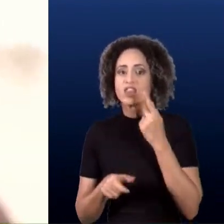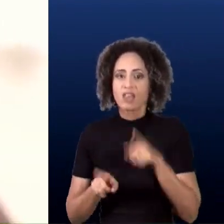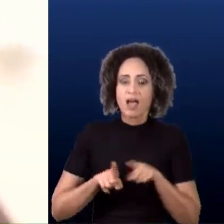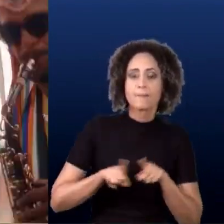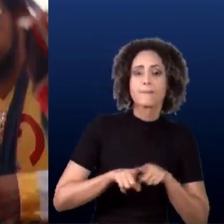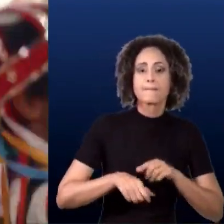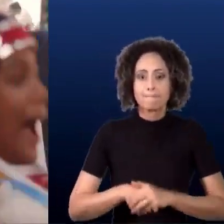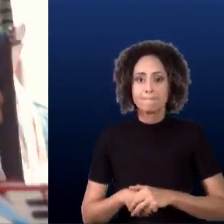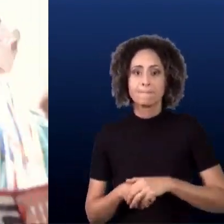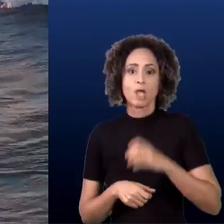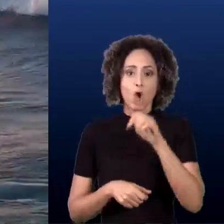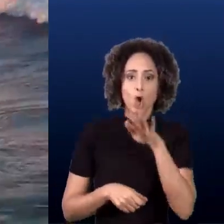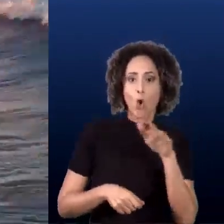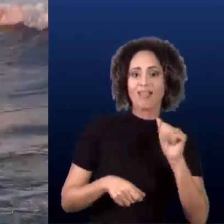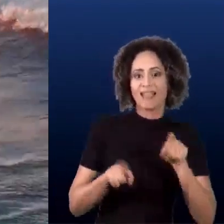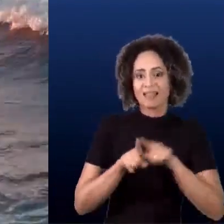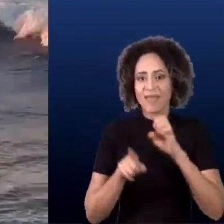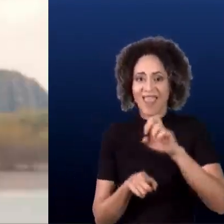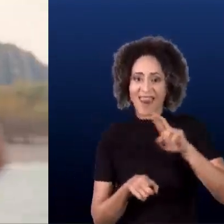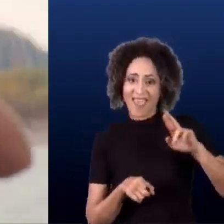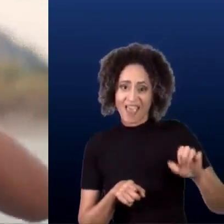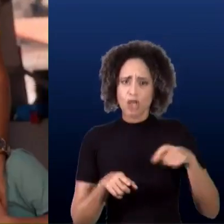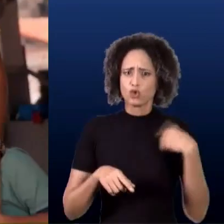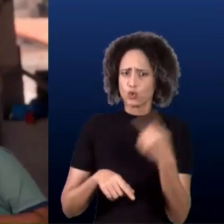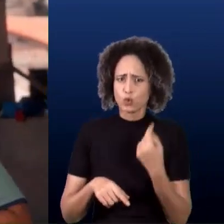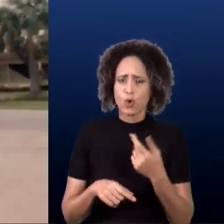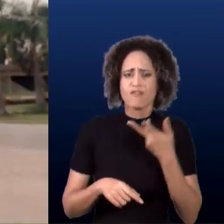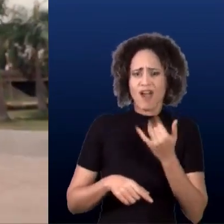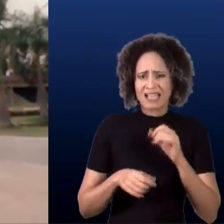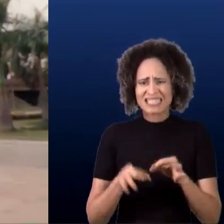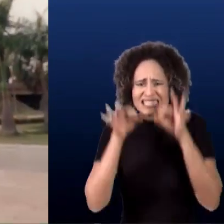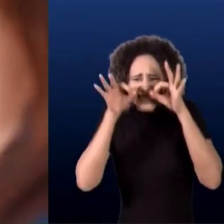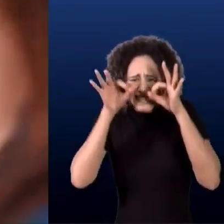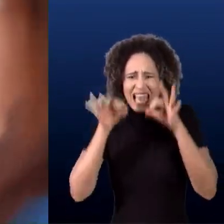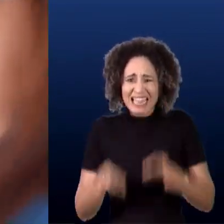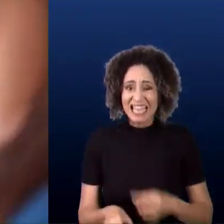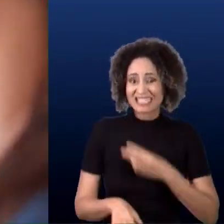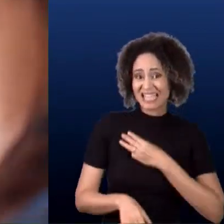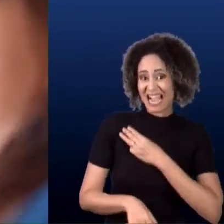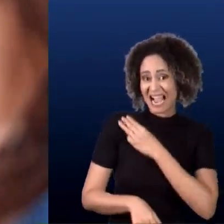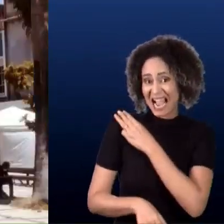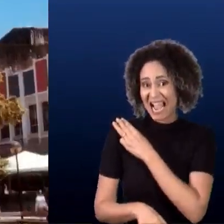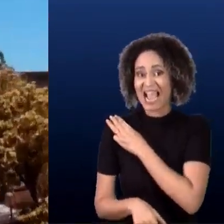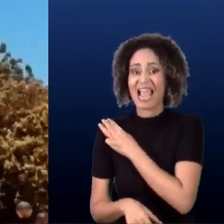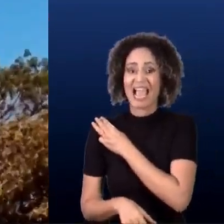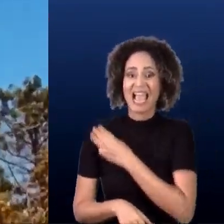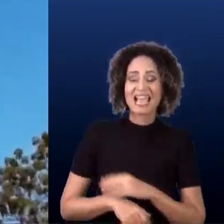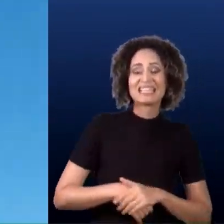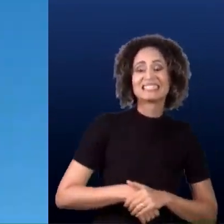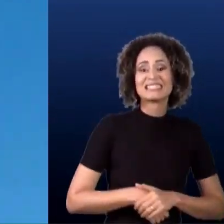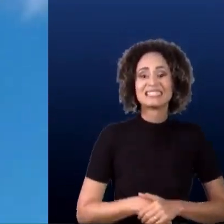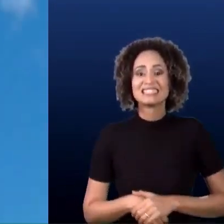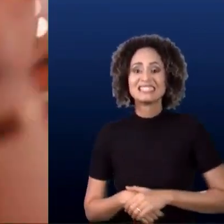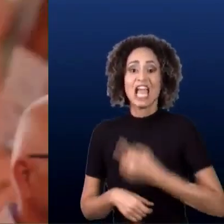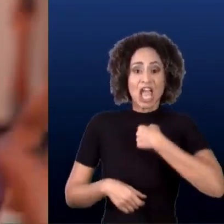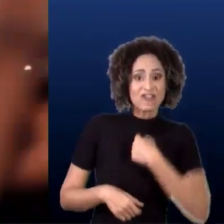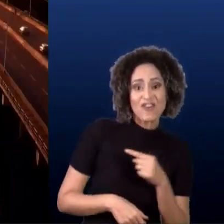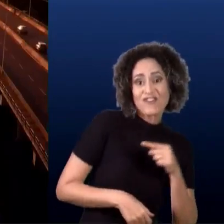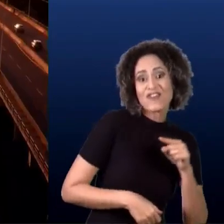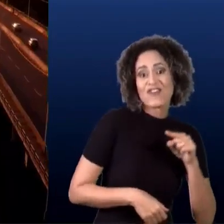Penaforte, a Fortaleza. De Croata a Ererê, todo mundo vai dizer que é capitão, com